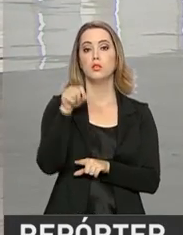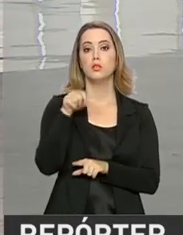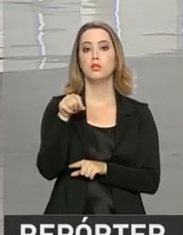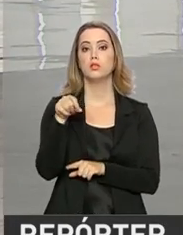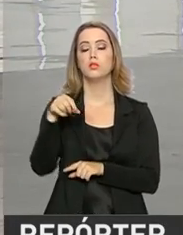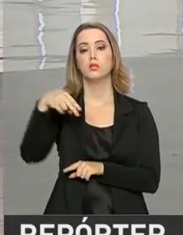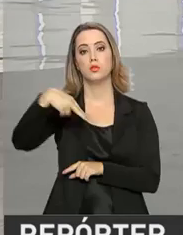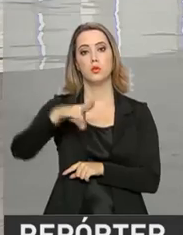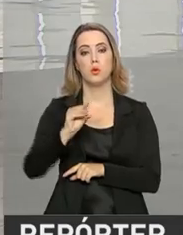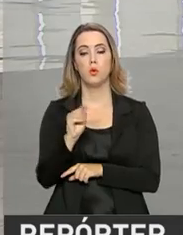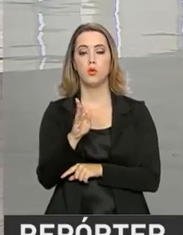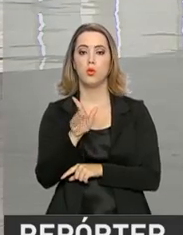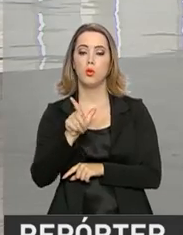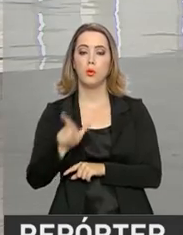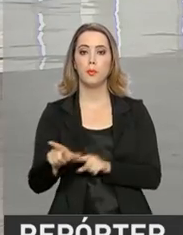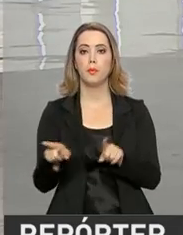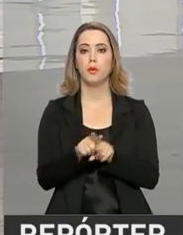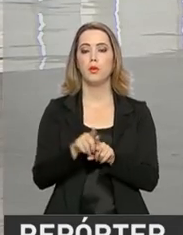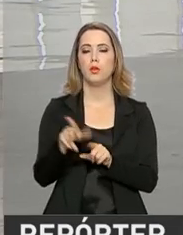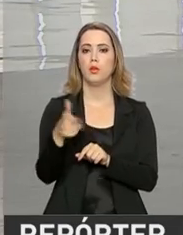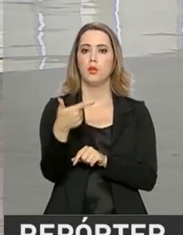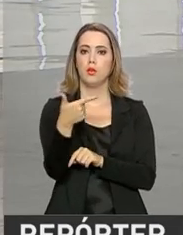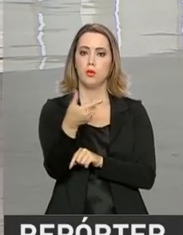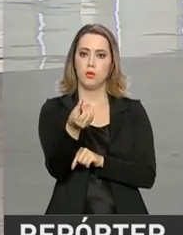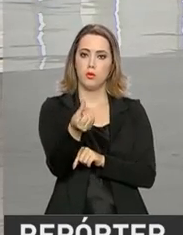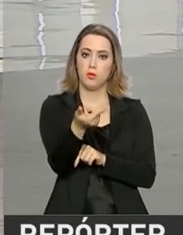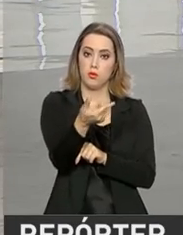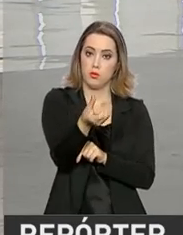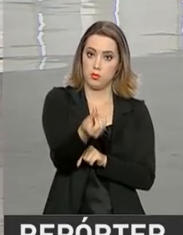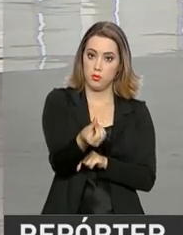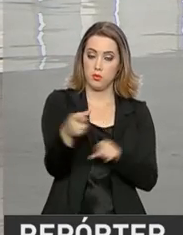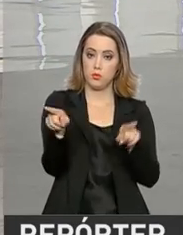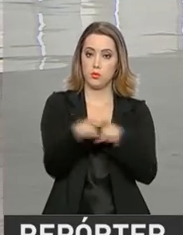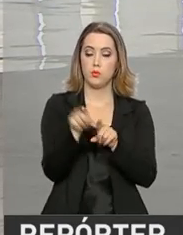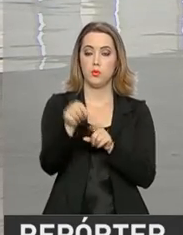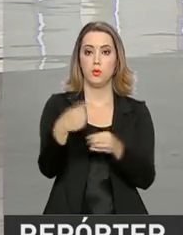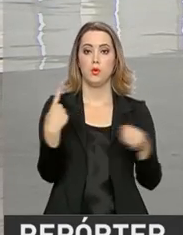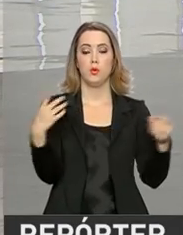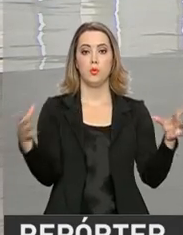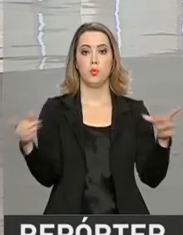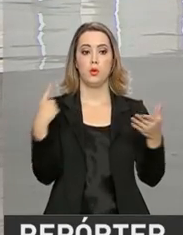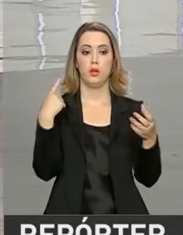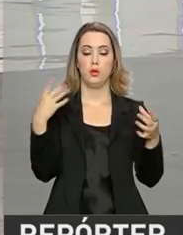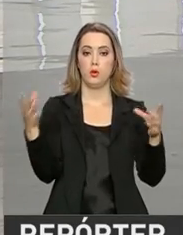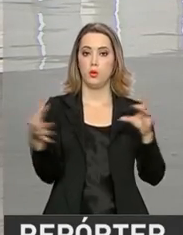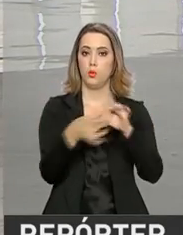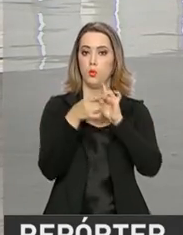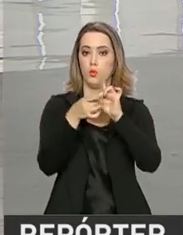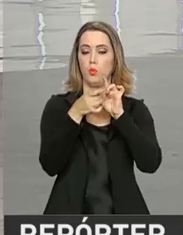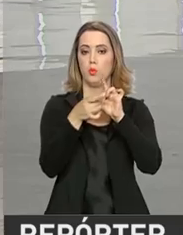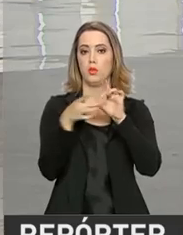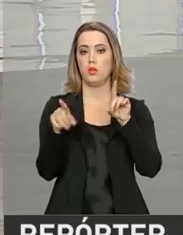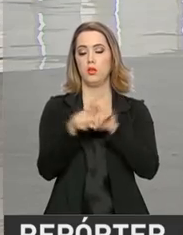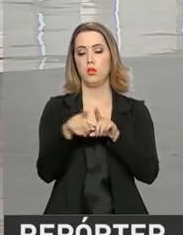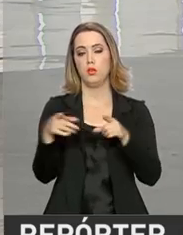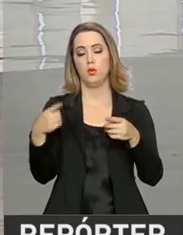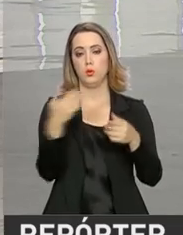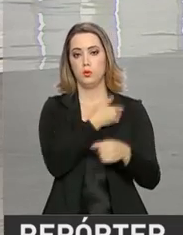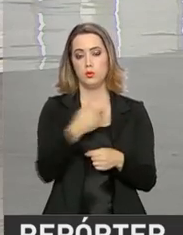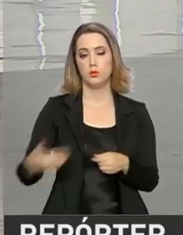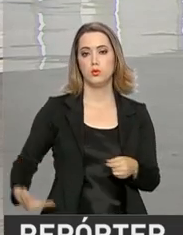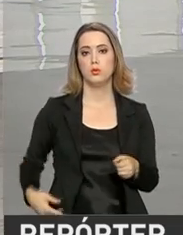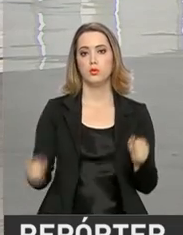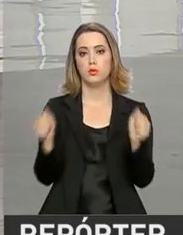Paz em 2016 pelo acordo firmado entre o governo colombiano e as forças armadas revolucionárias da Colômbia